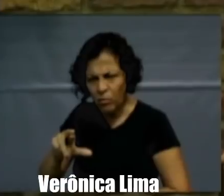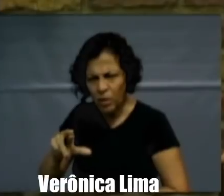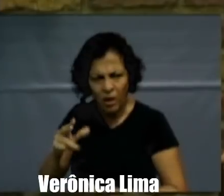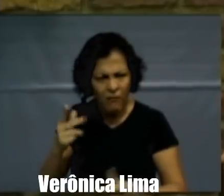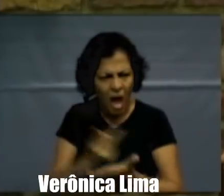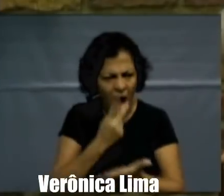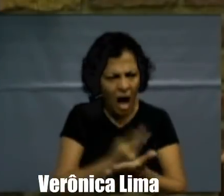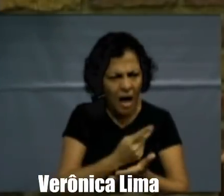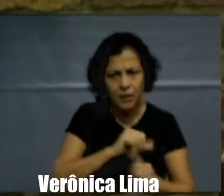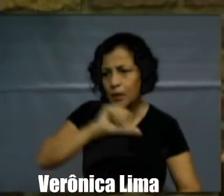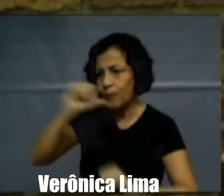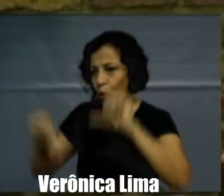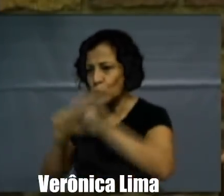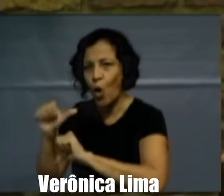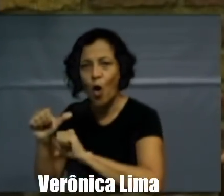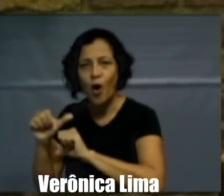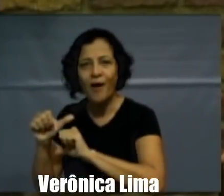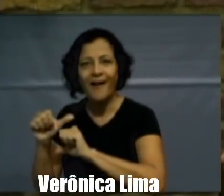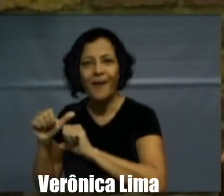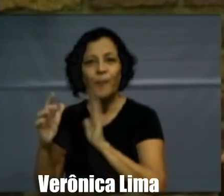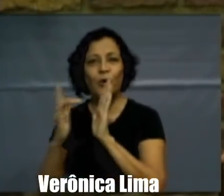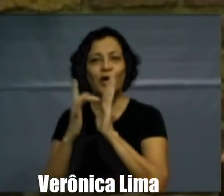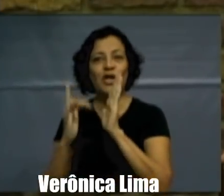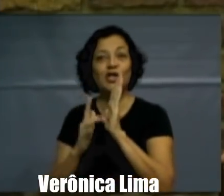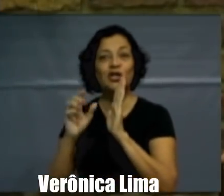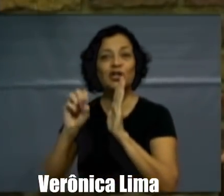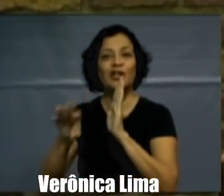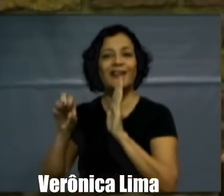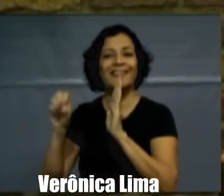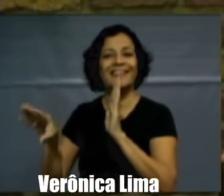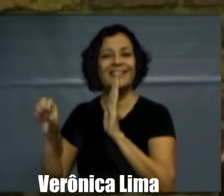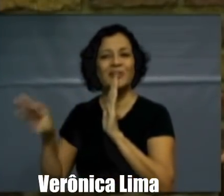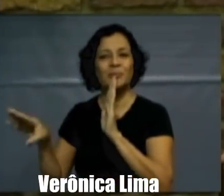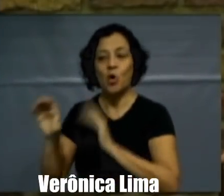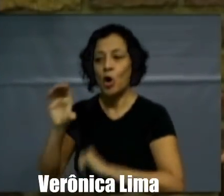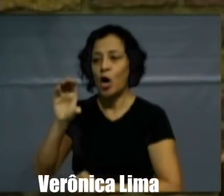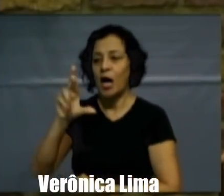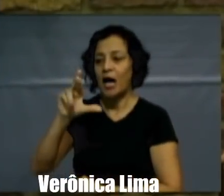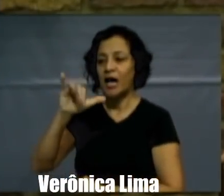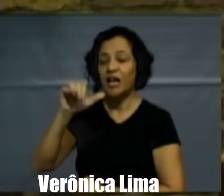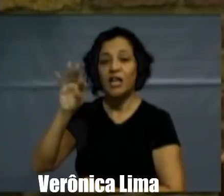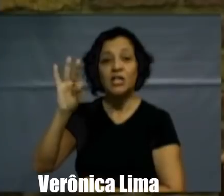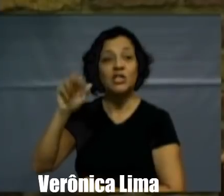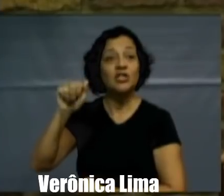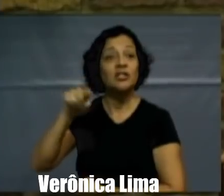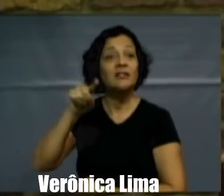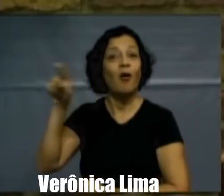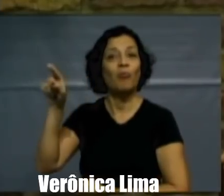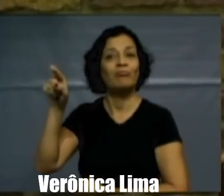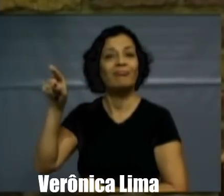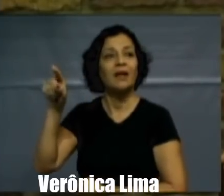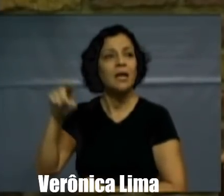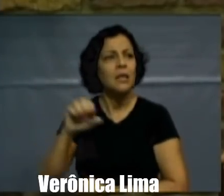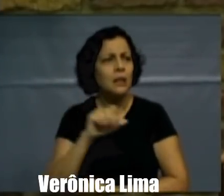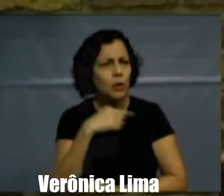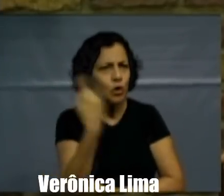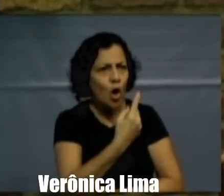ele foi cristão, ele foi firme no cristianismo. Será que a gente está sendo firme no espiritismo? Será?